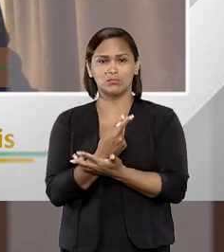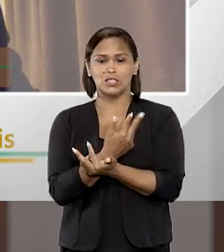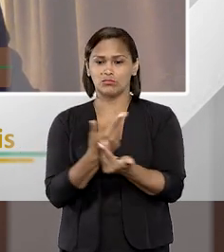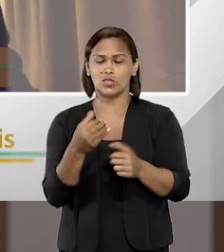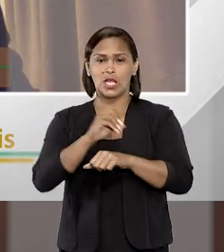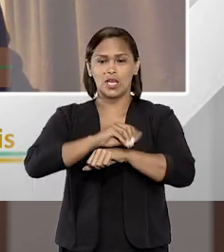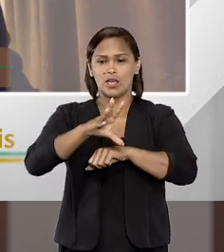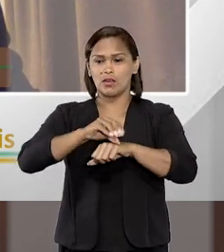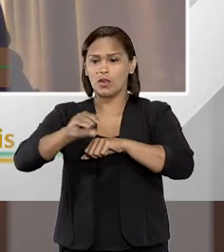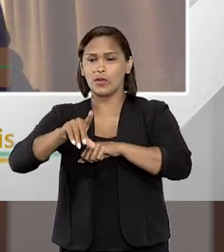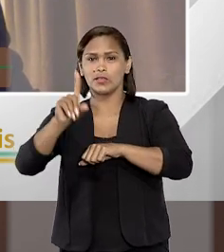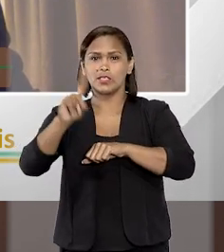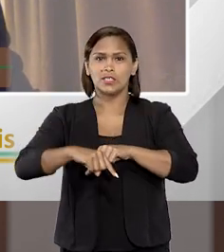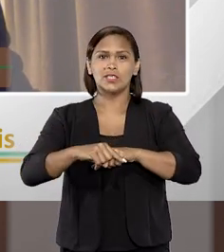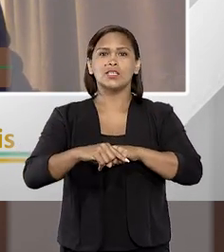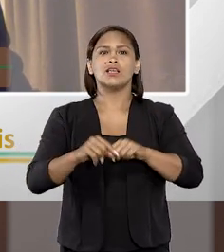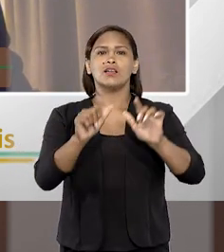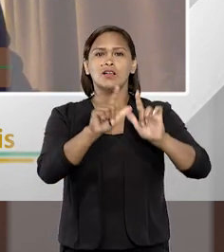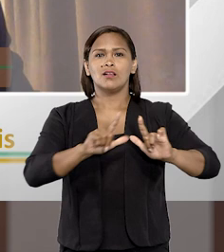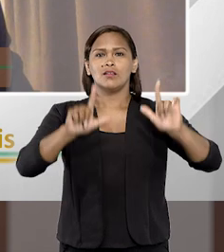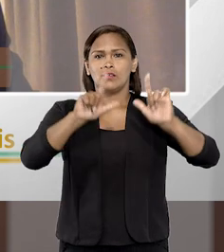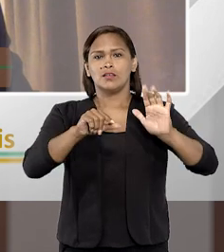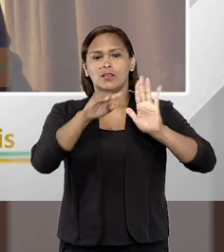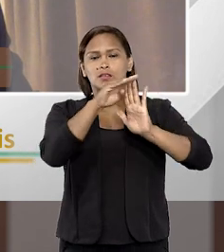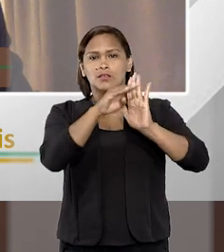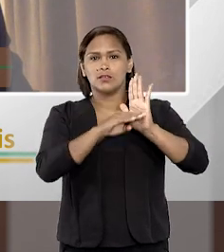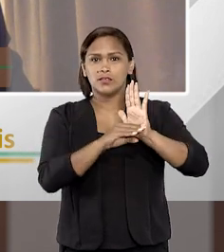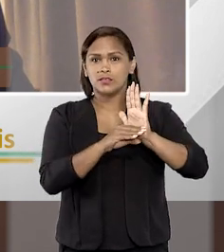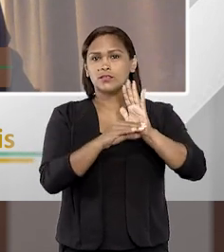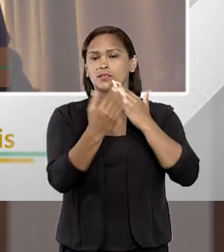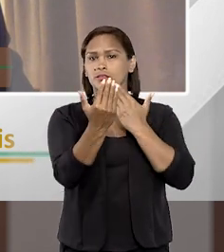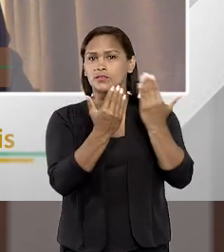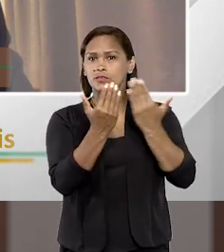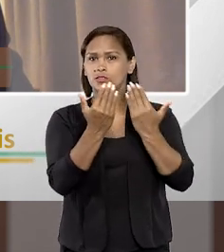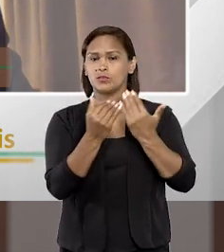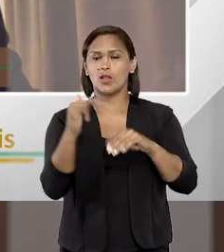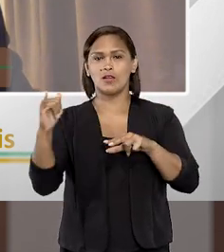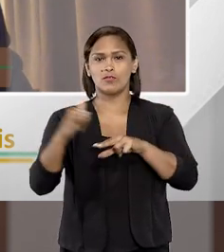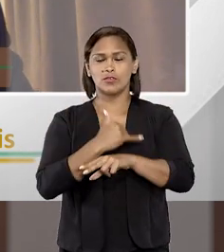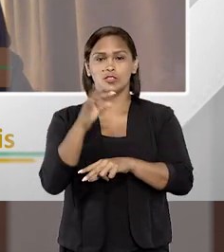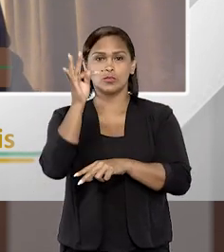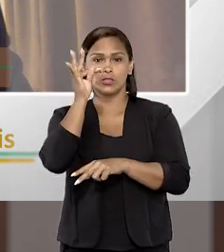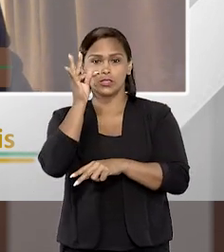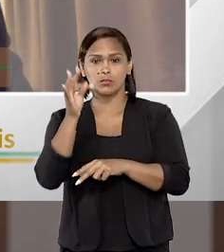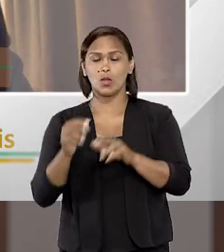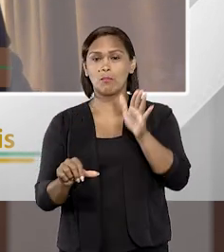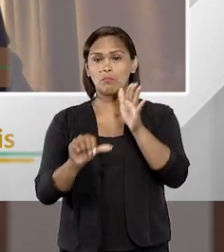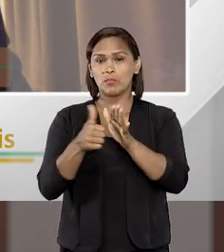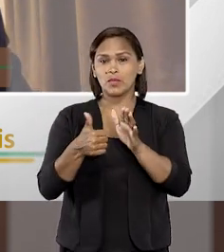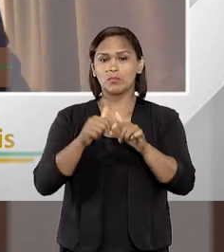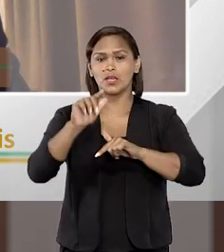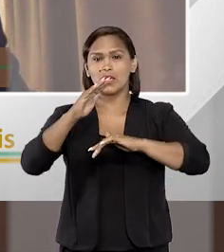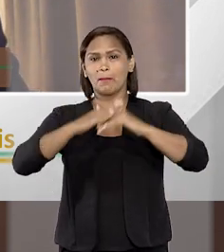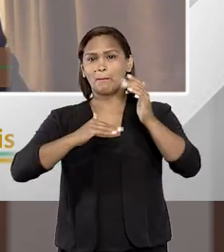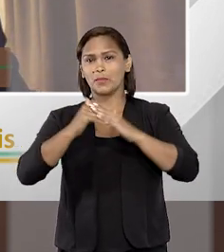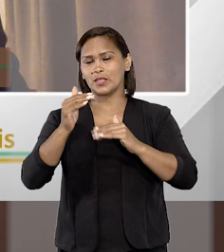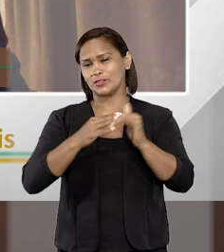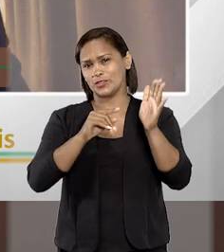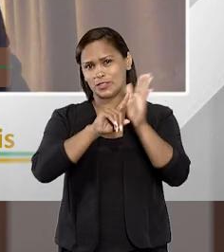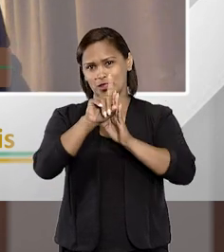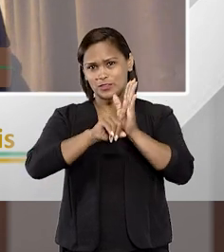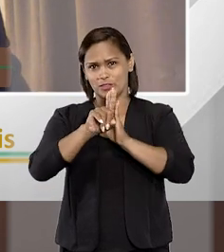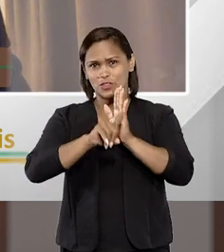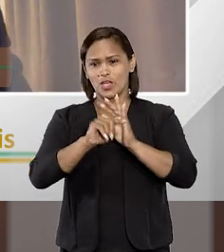difundida é apresentação de algo de suspeito a vítima testemunha as primeiras atividades investigatórias